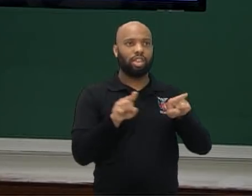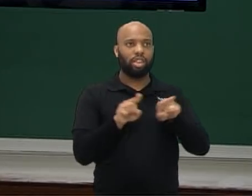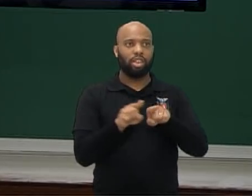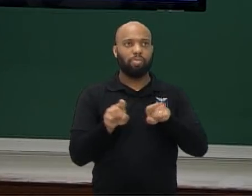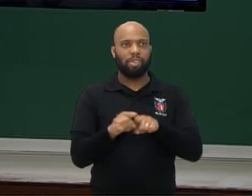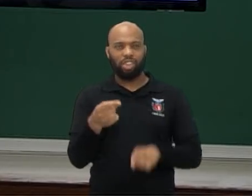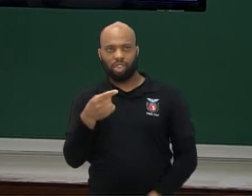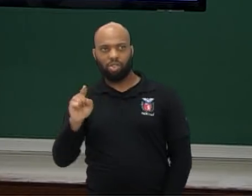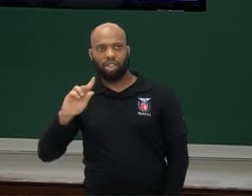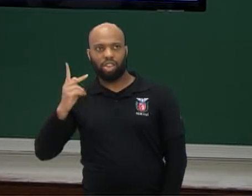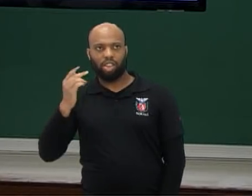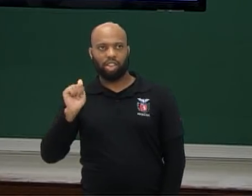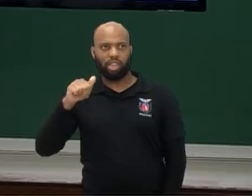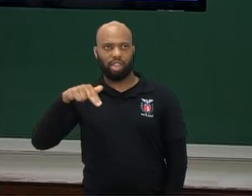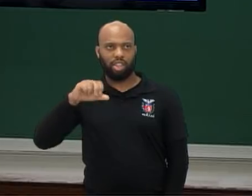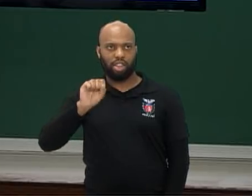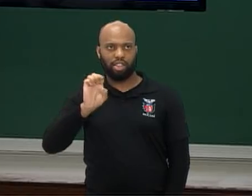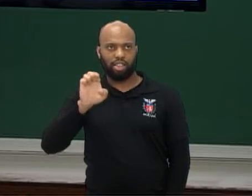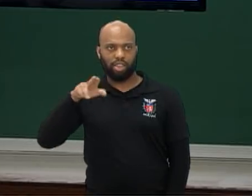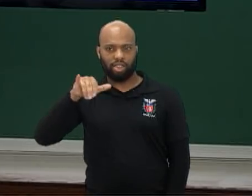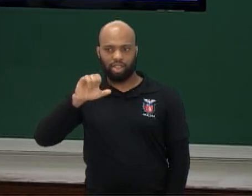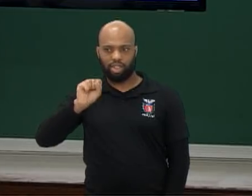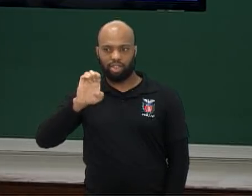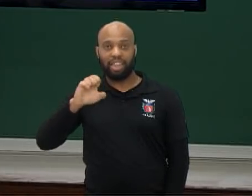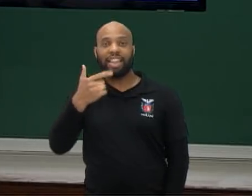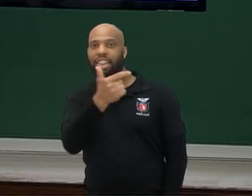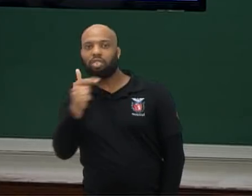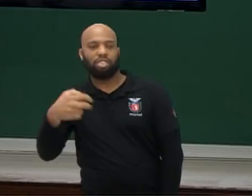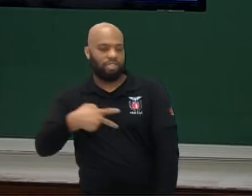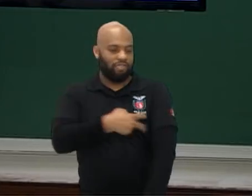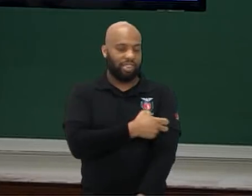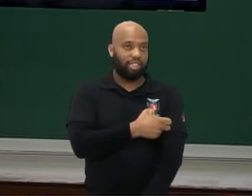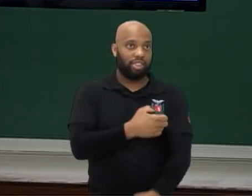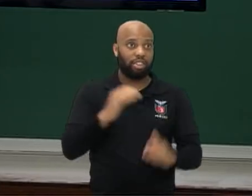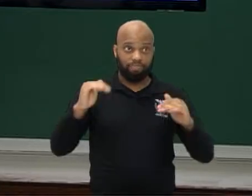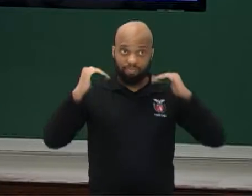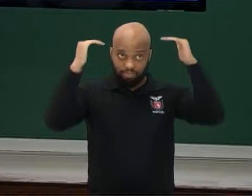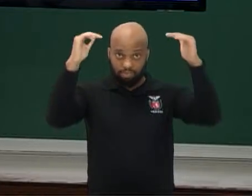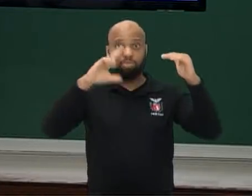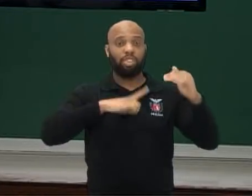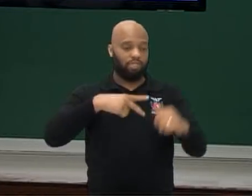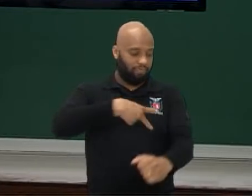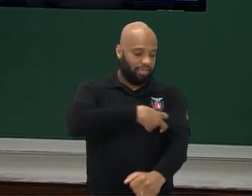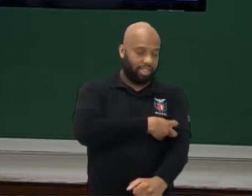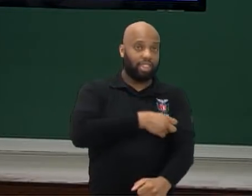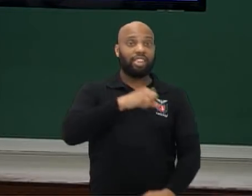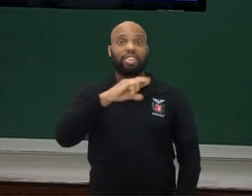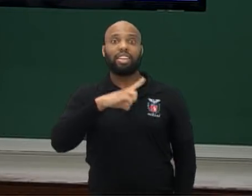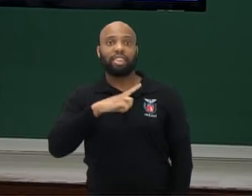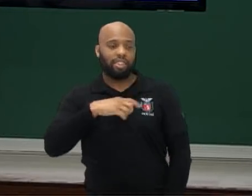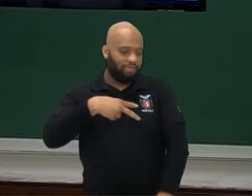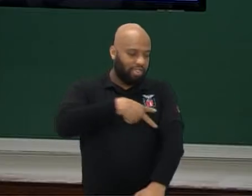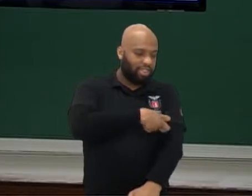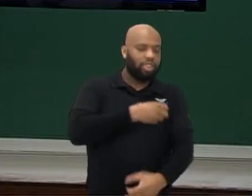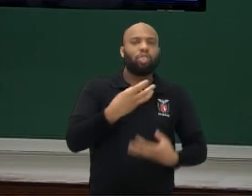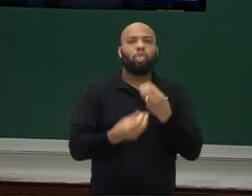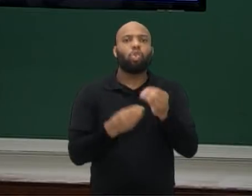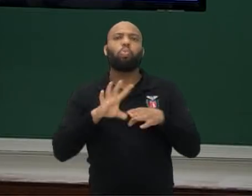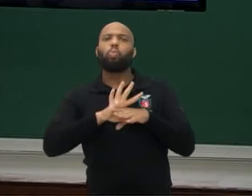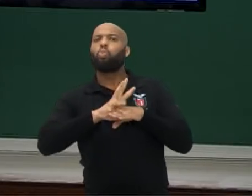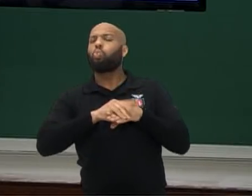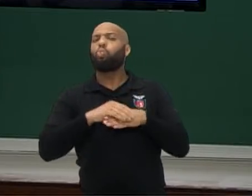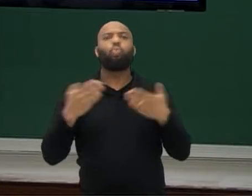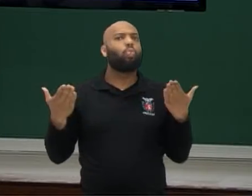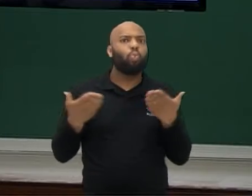hanseníase não tem vacina. Todas as outras têm vacina. Se tem vacina, como que as pessoas ainda ficam doentes até